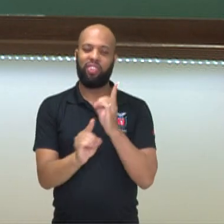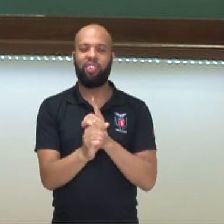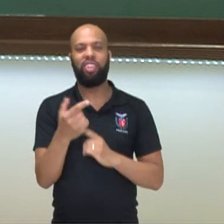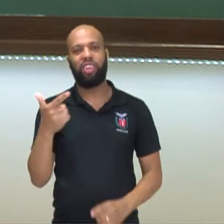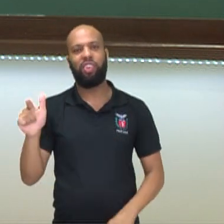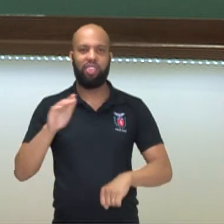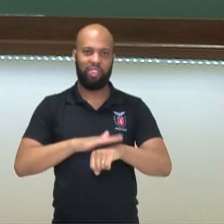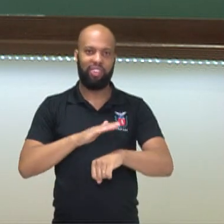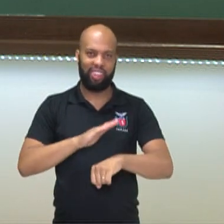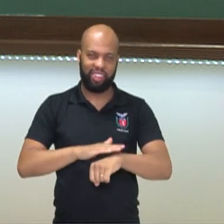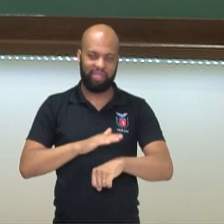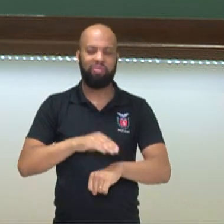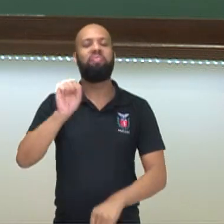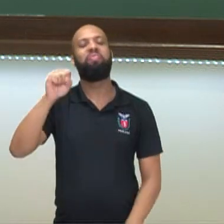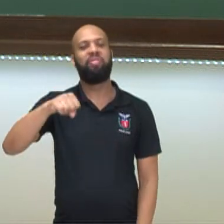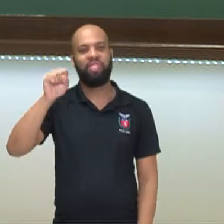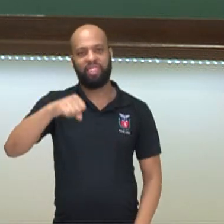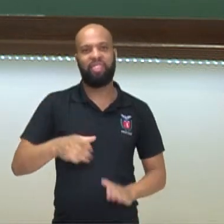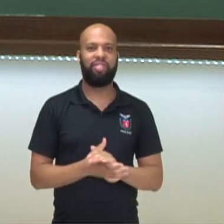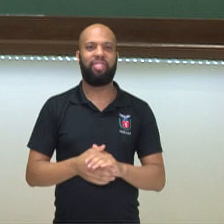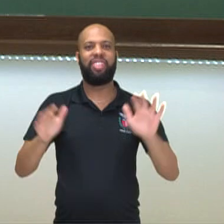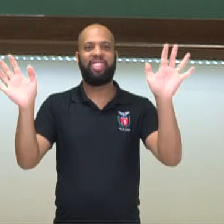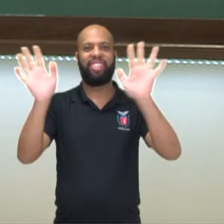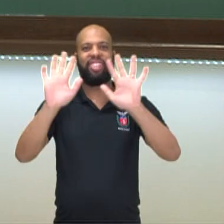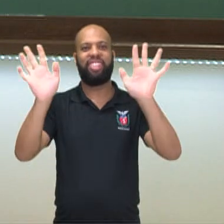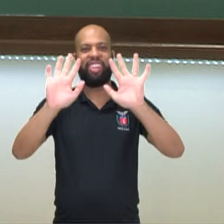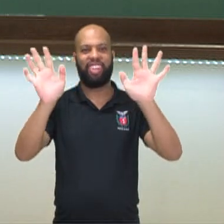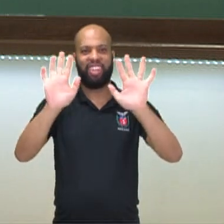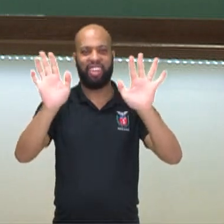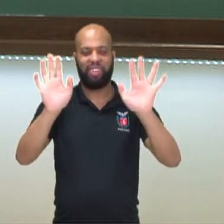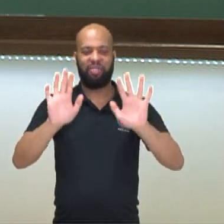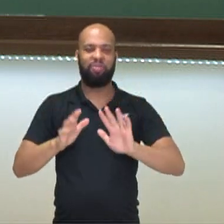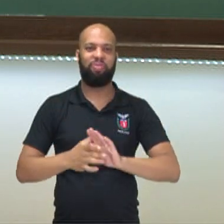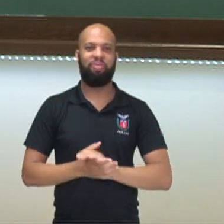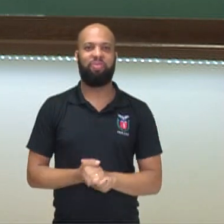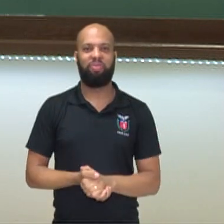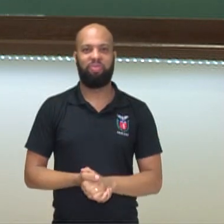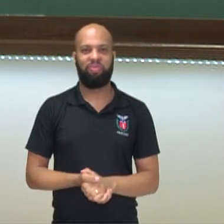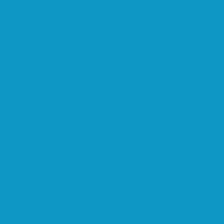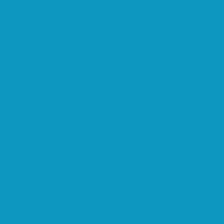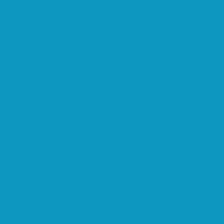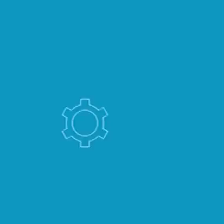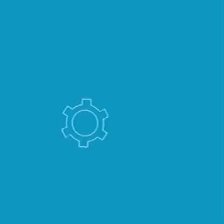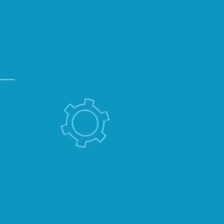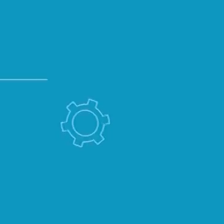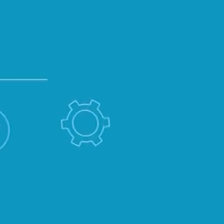outras vezes, não? Isso aí. Falou, fiquem aí, eu fico aqui. Tchau!